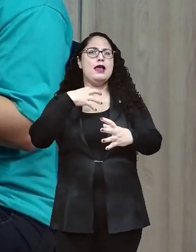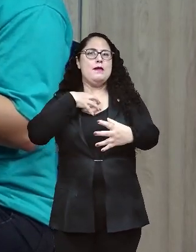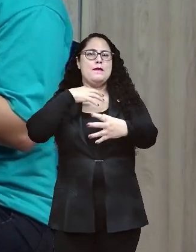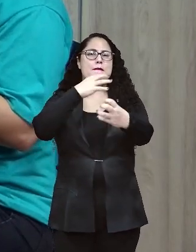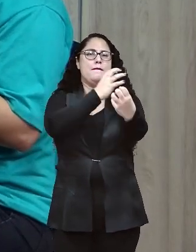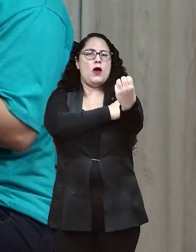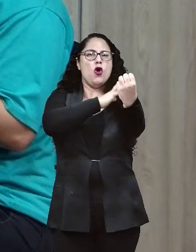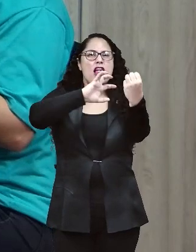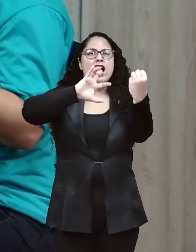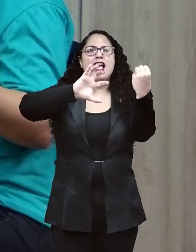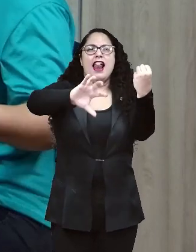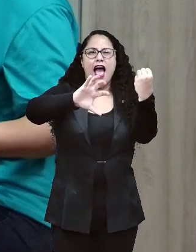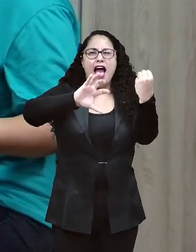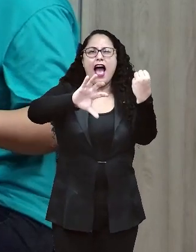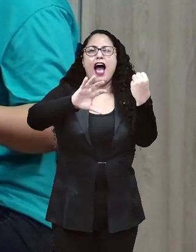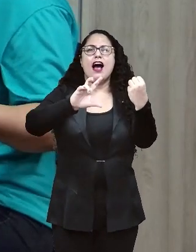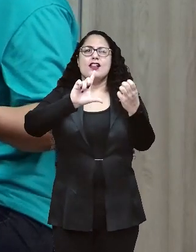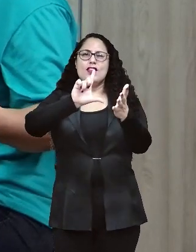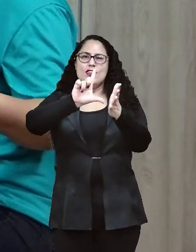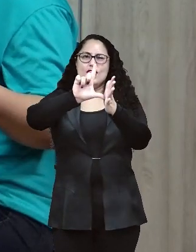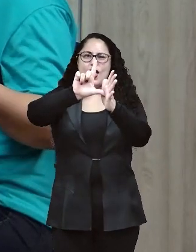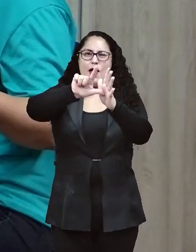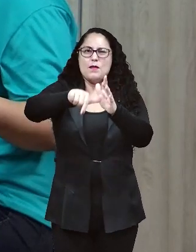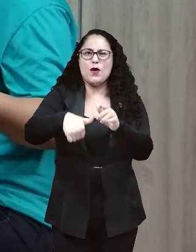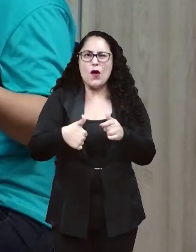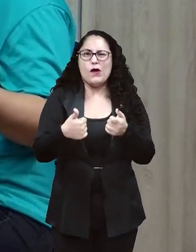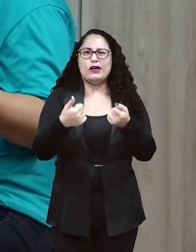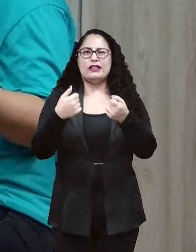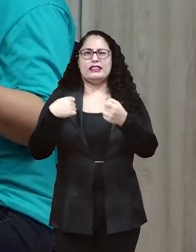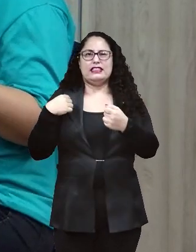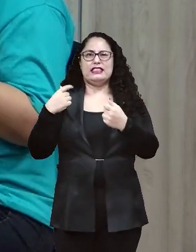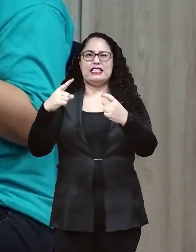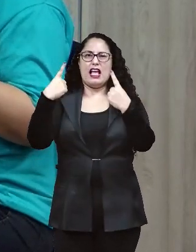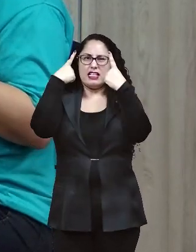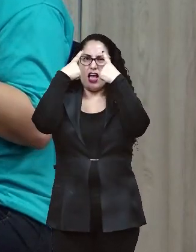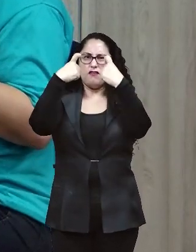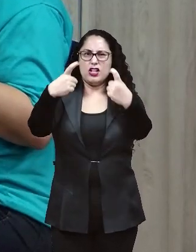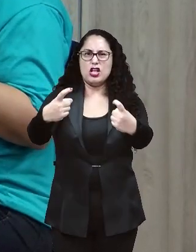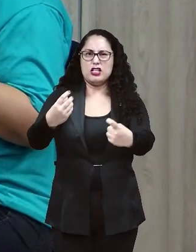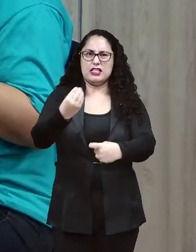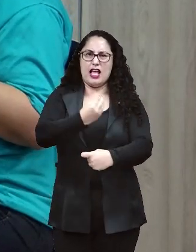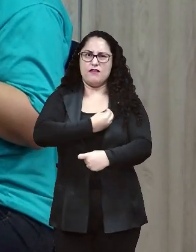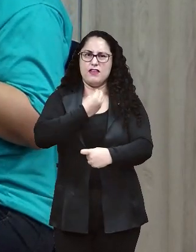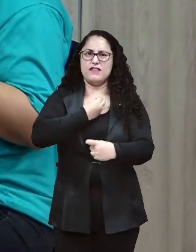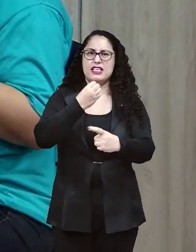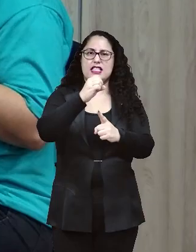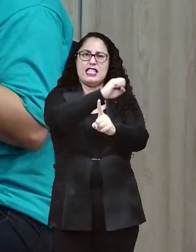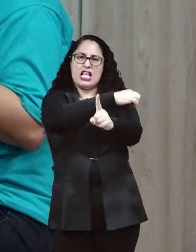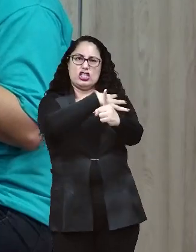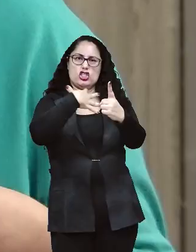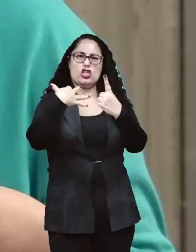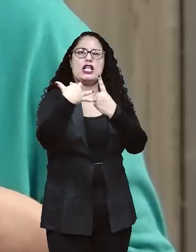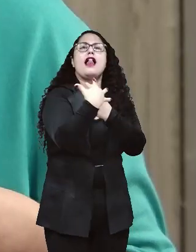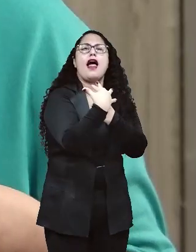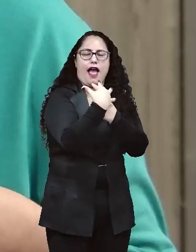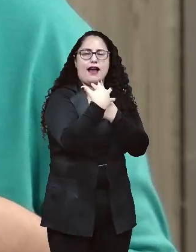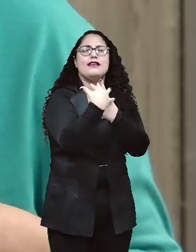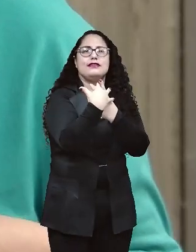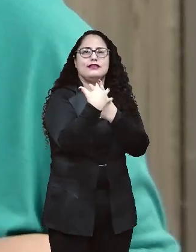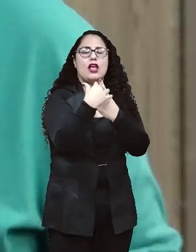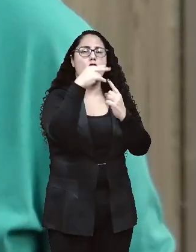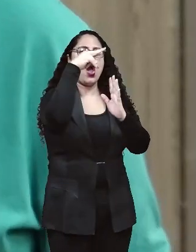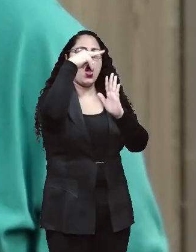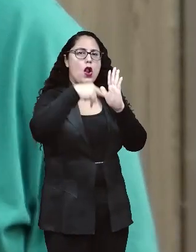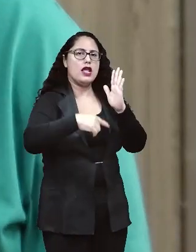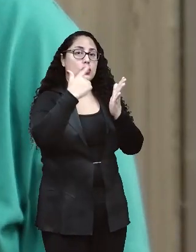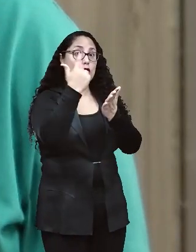empoderados, né? Depois de passar por essa violência que está presente na nossa sociedade. Eu acho que eu li